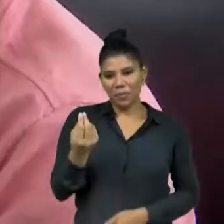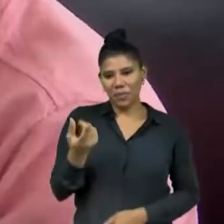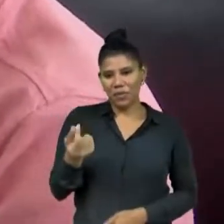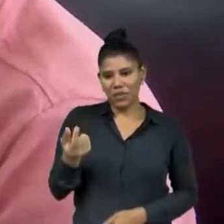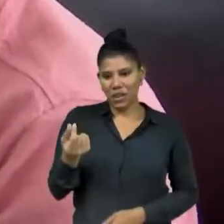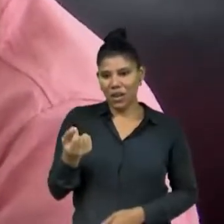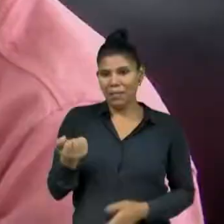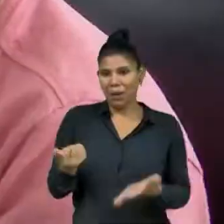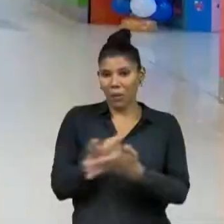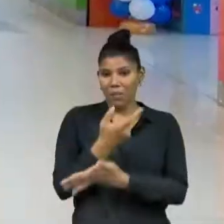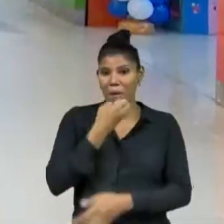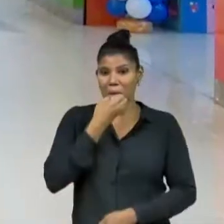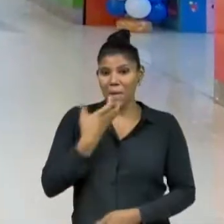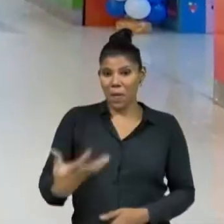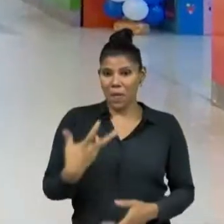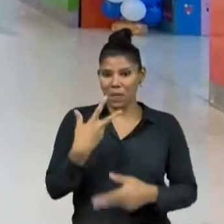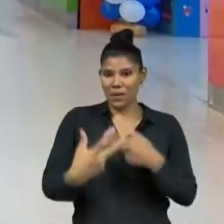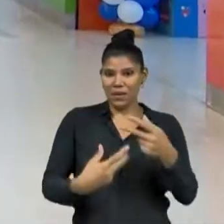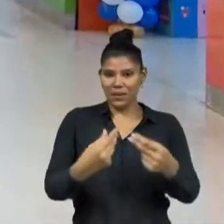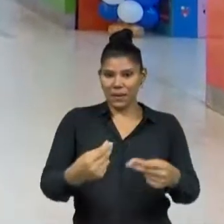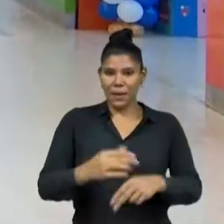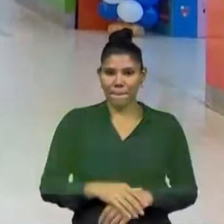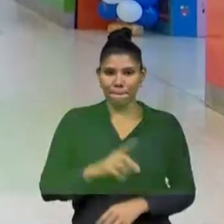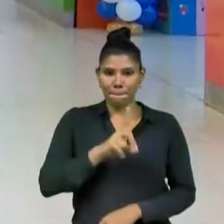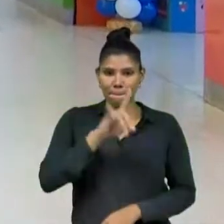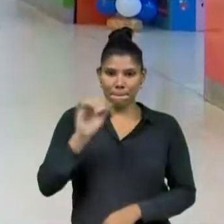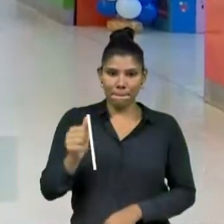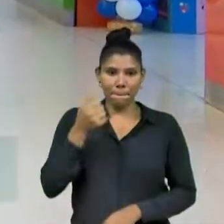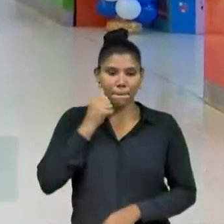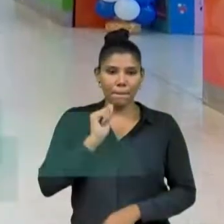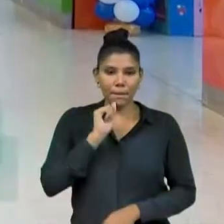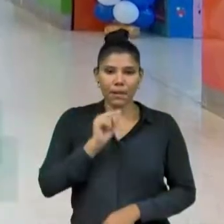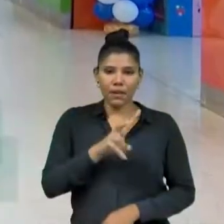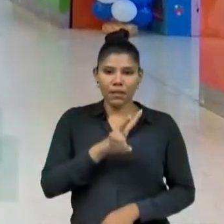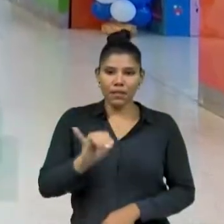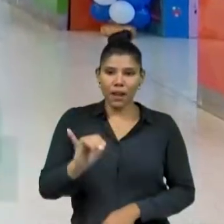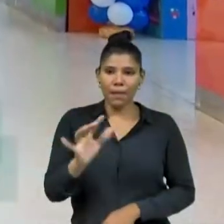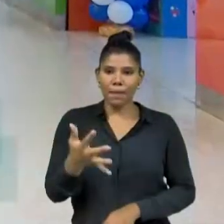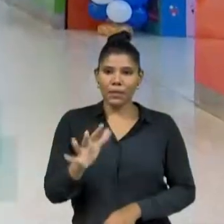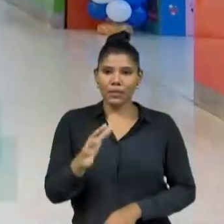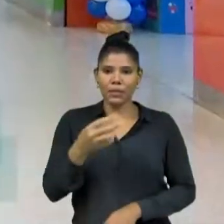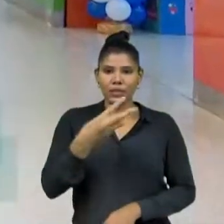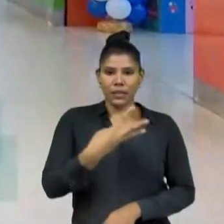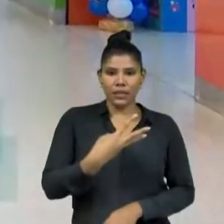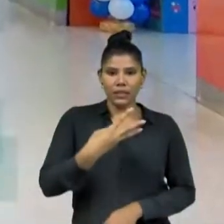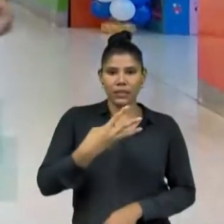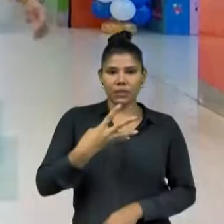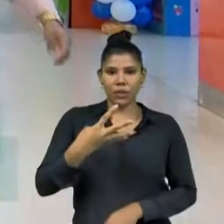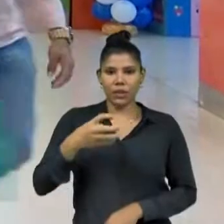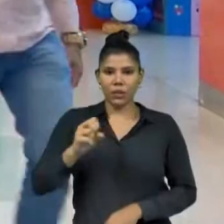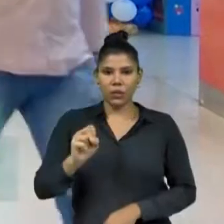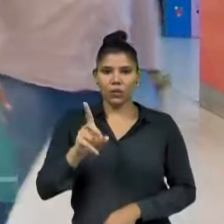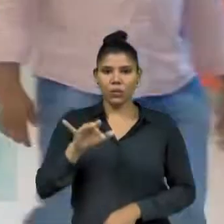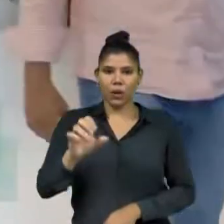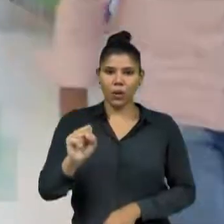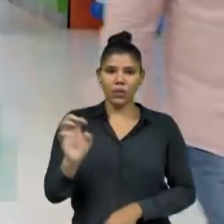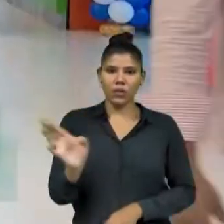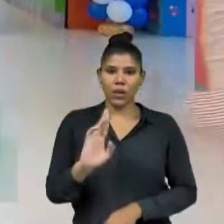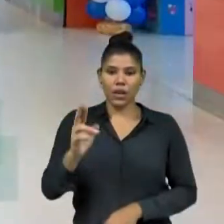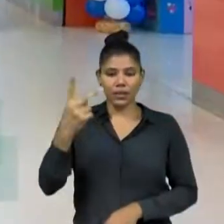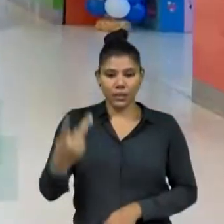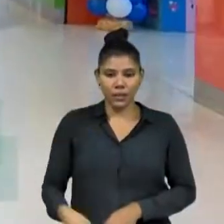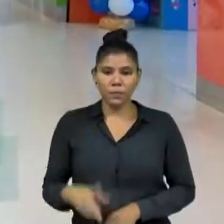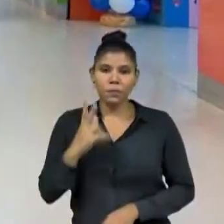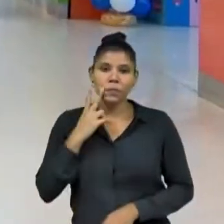uma chinela. O Dia das Mães deve movimentar cerca de 348 milhões de reais aqui no Ceará, de acordo